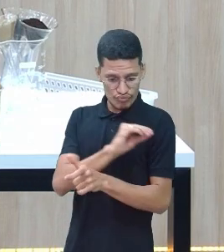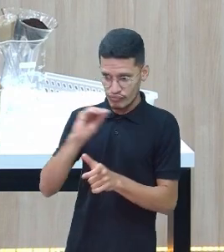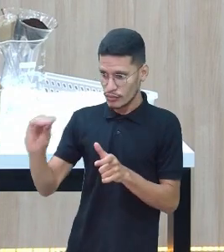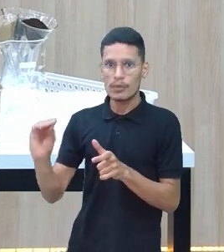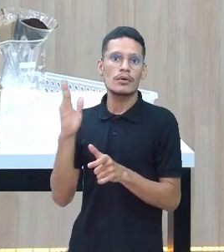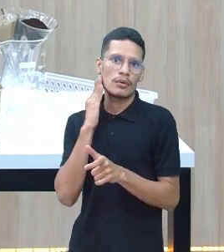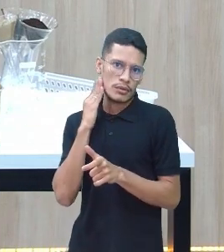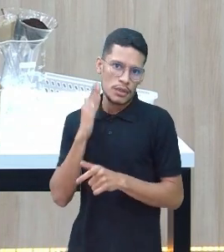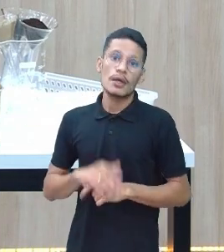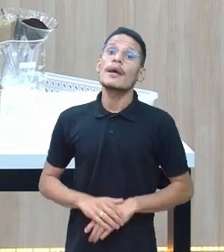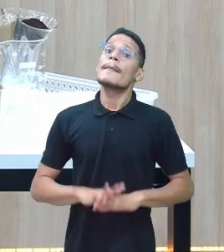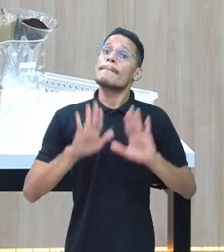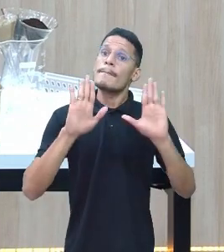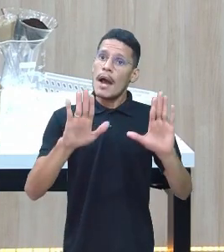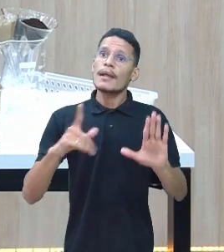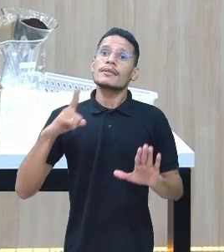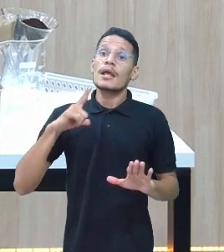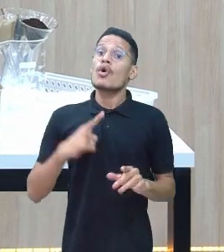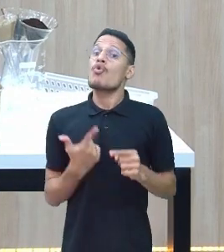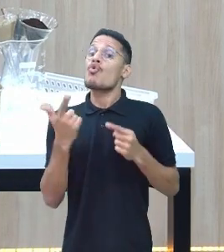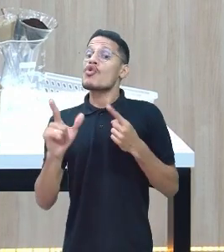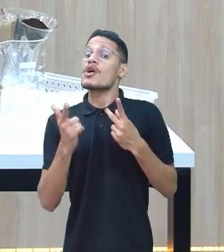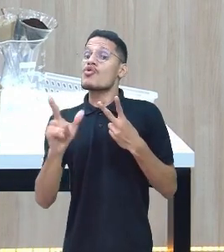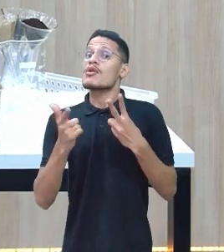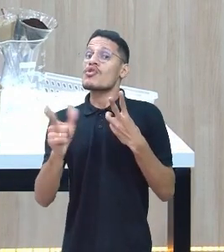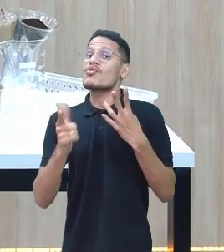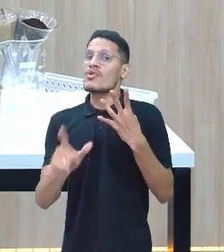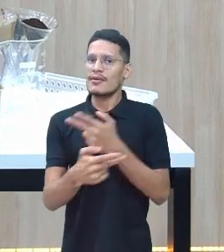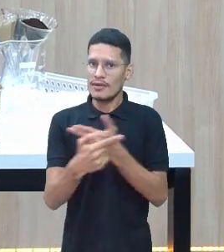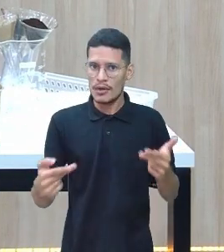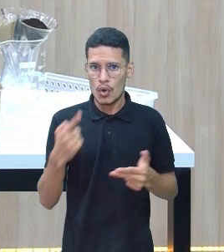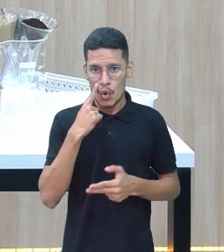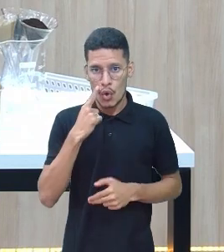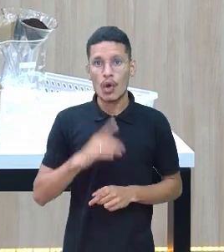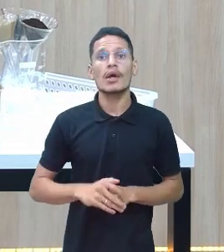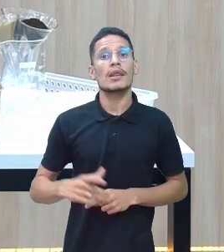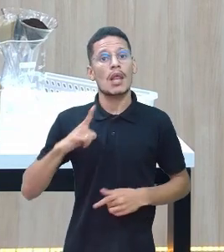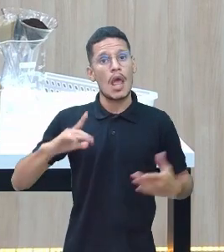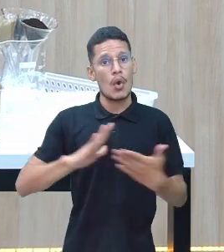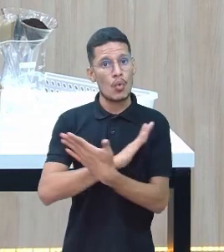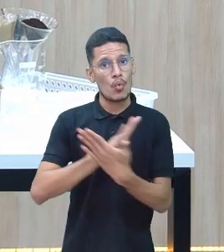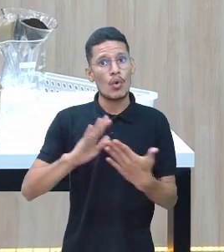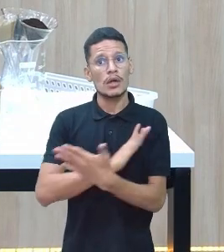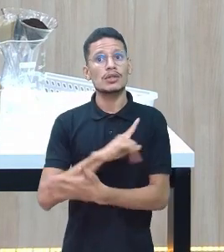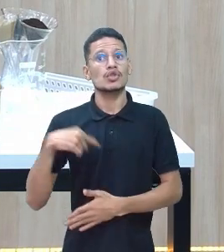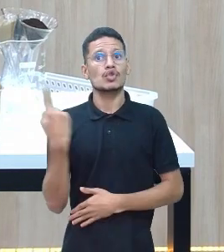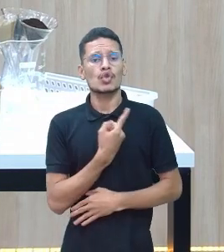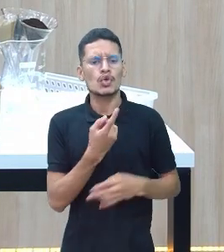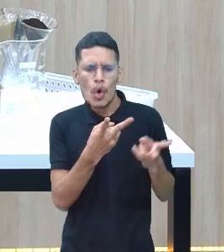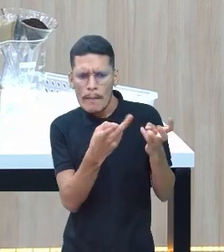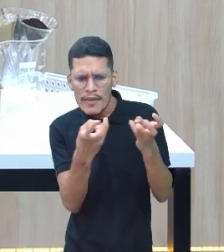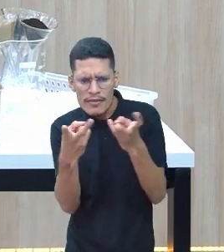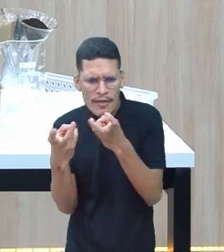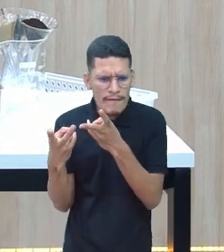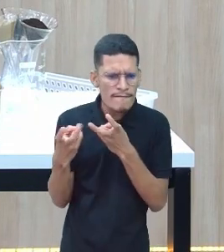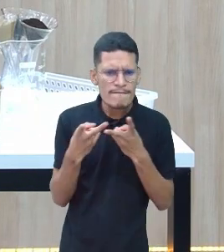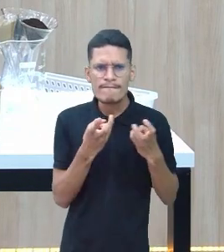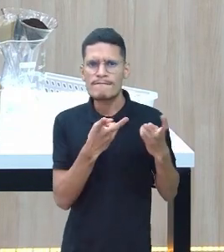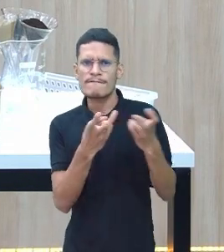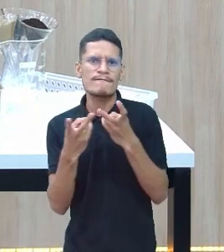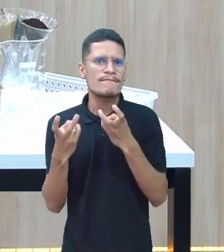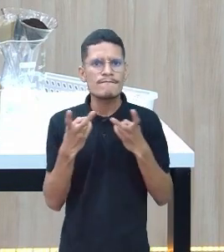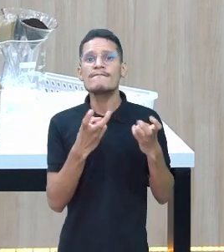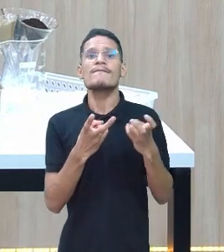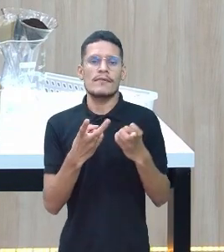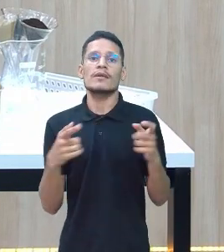Sim, mas tem mais coisas. E aí, tem algumas coisas que a gente vai poder só em observar, só em